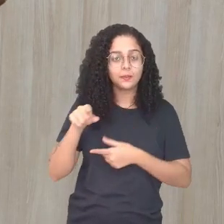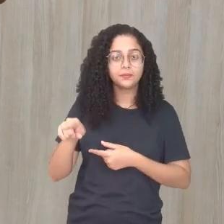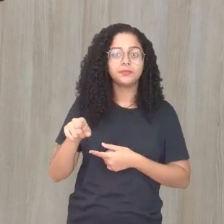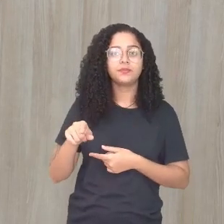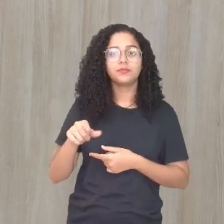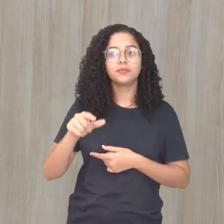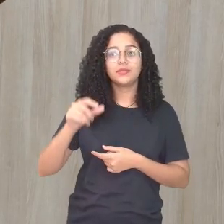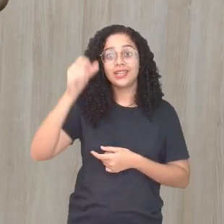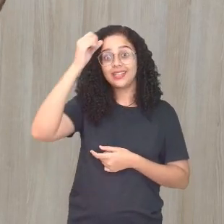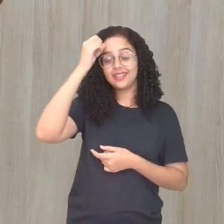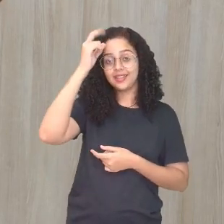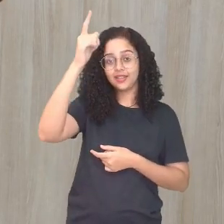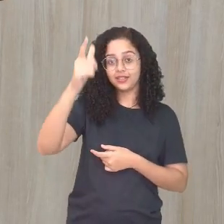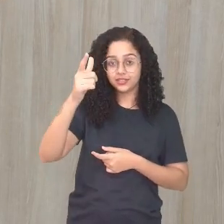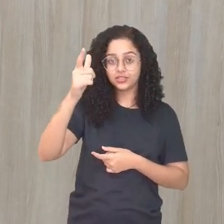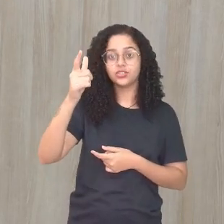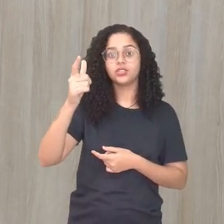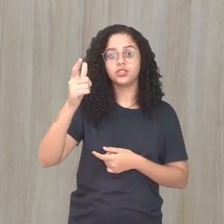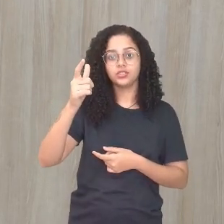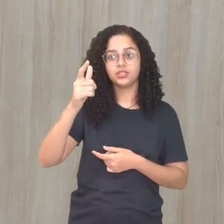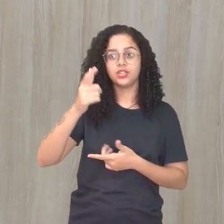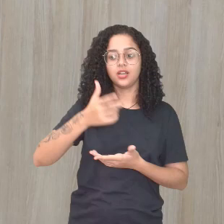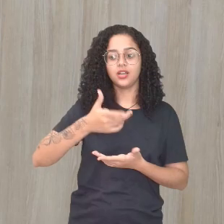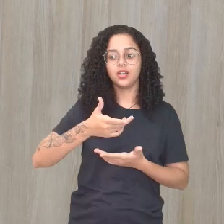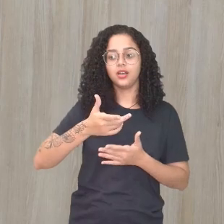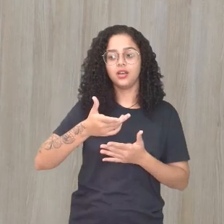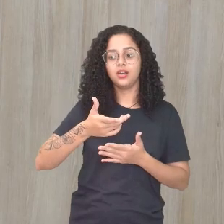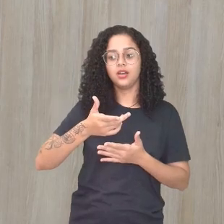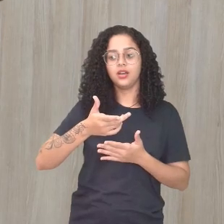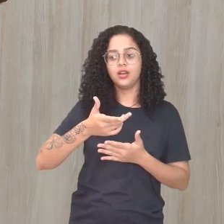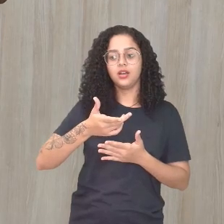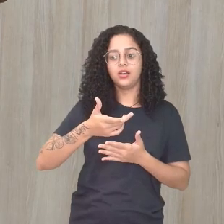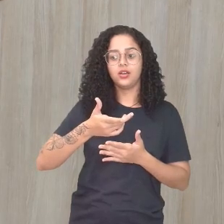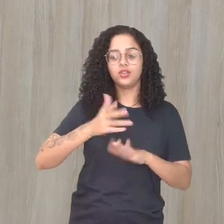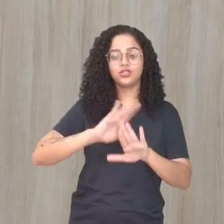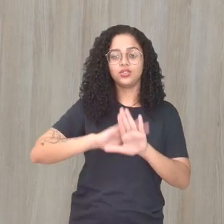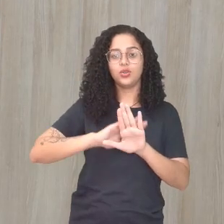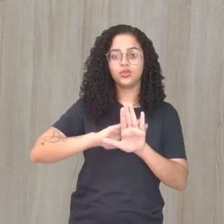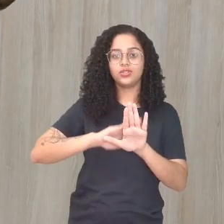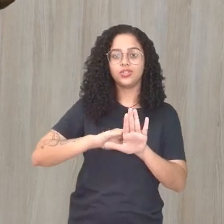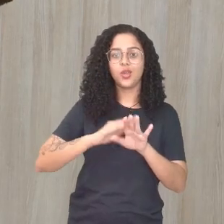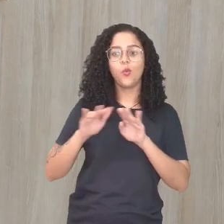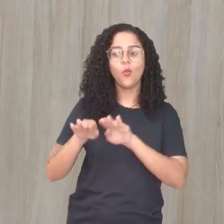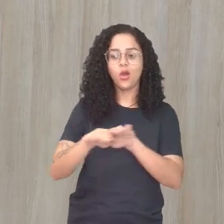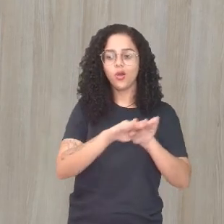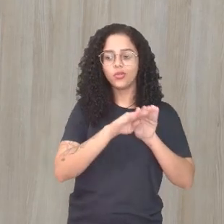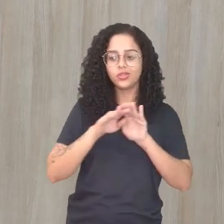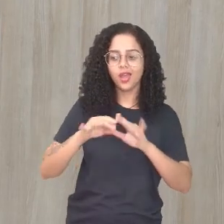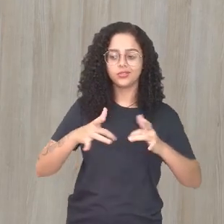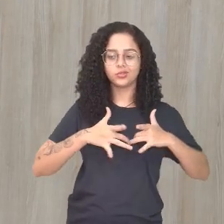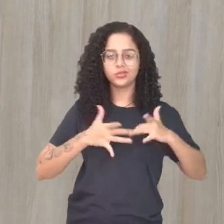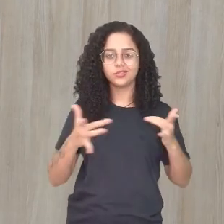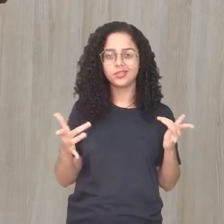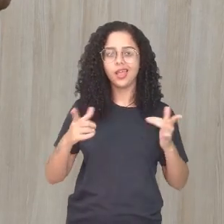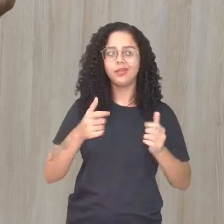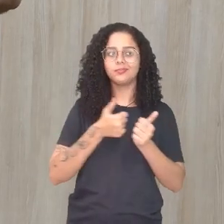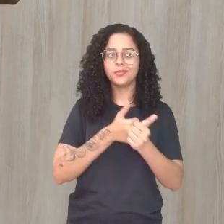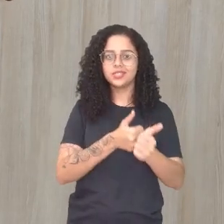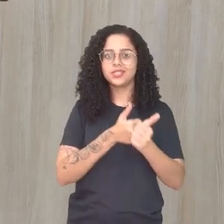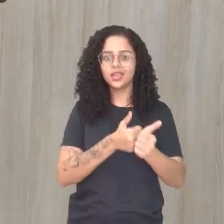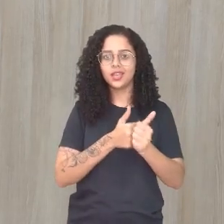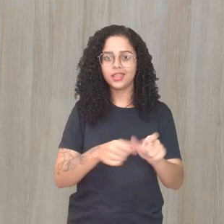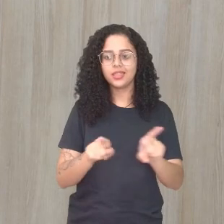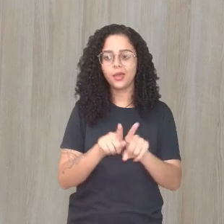essa ideologia da igualdade, da solidariedade, são logo perseguidos ou são